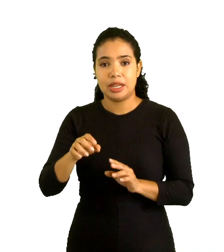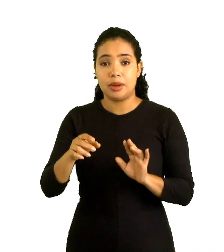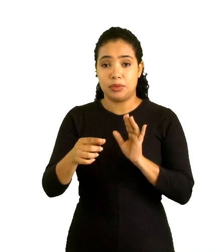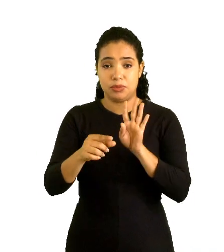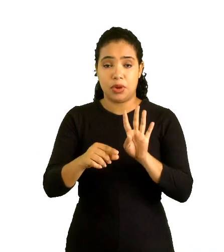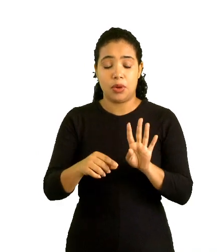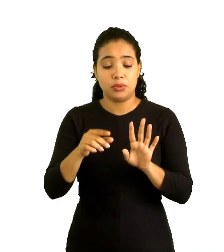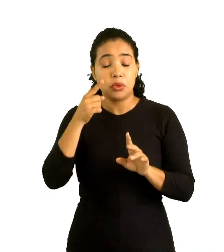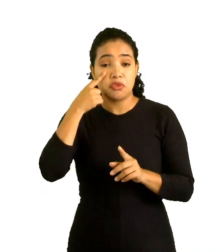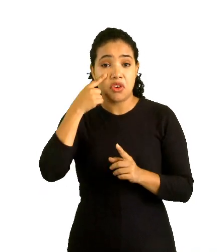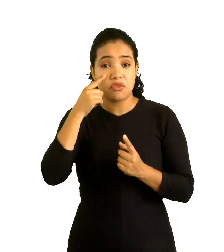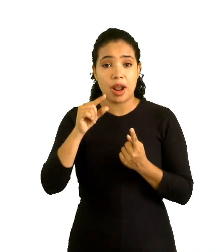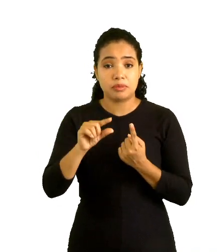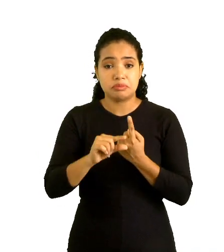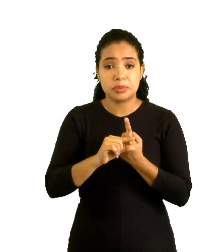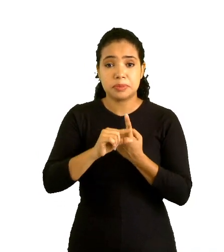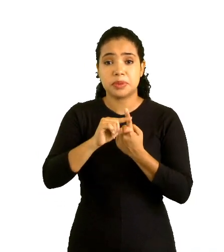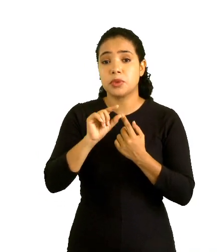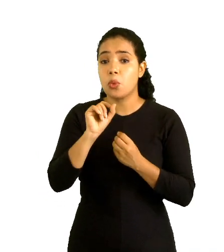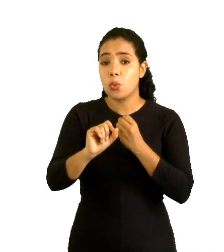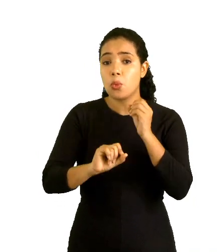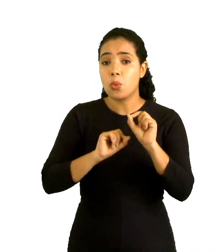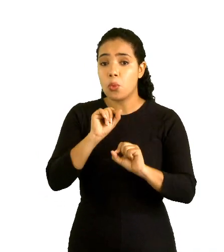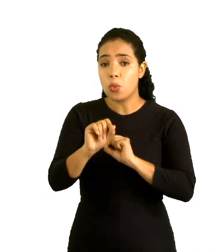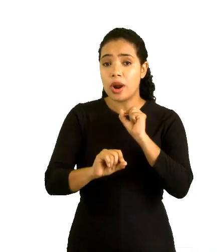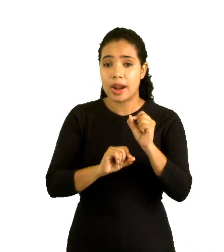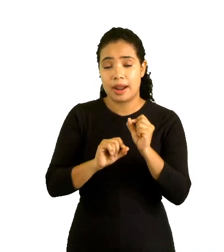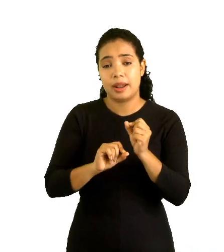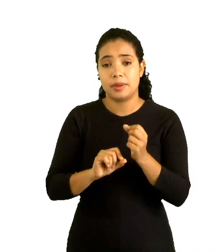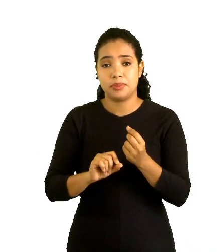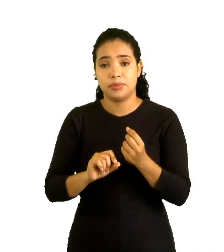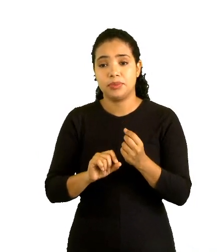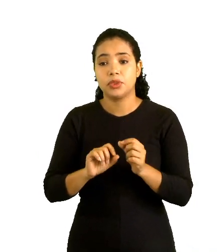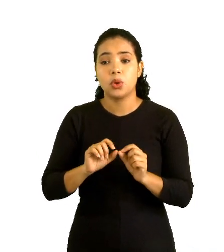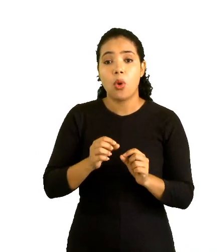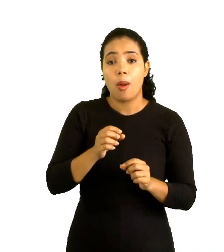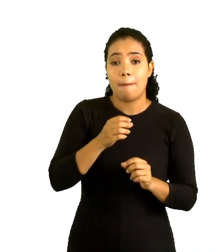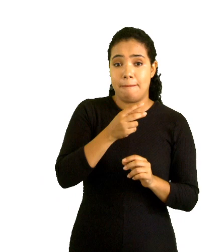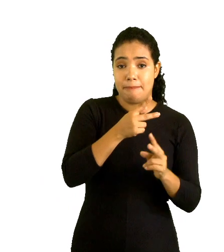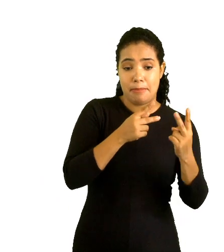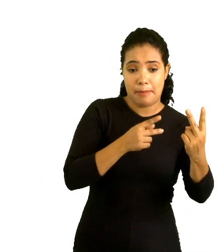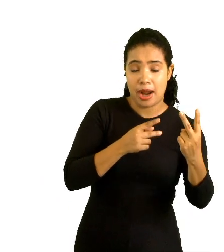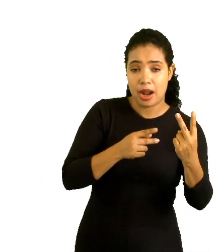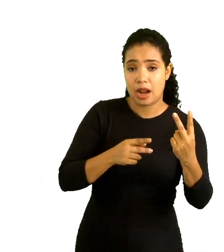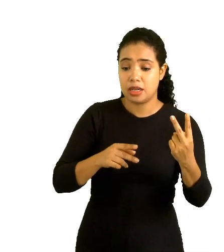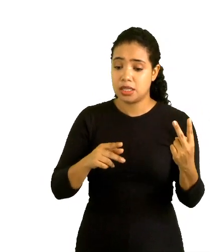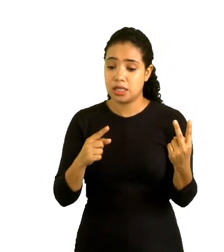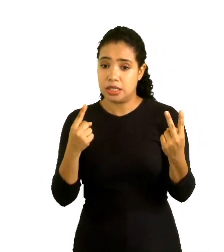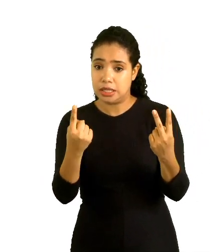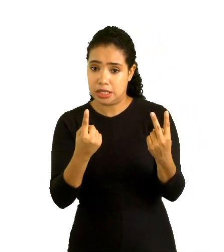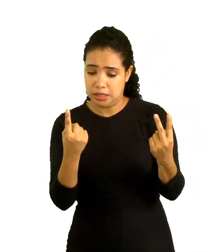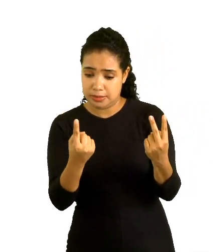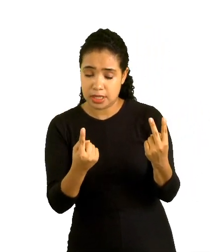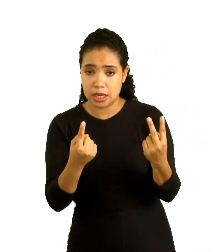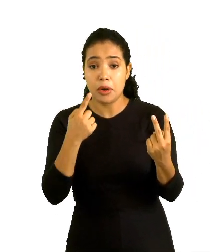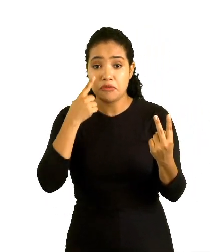para você o que é um número par e o que é um número ímpar. Se eu tiver lá um número